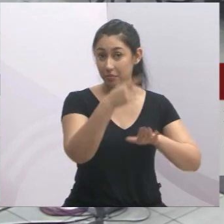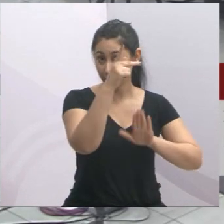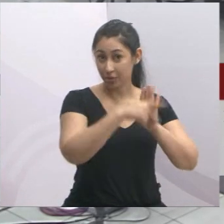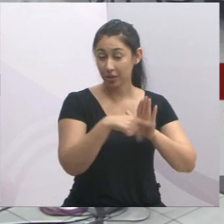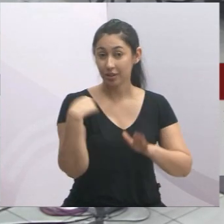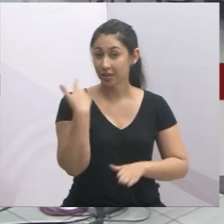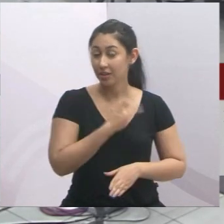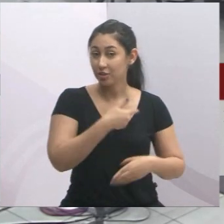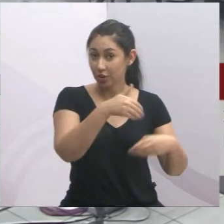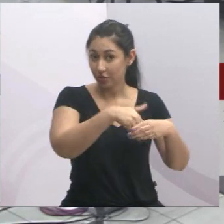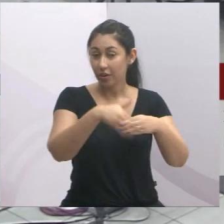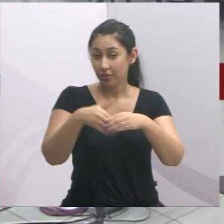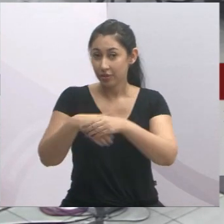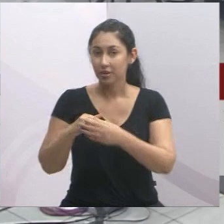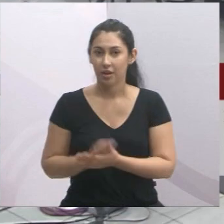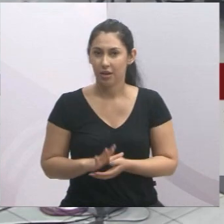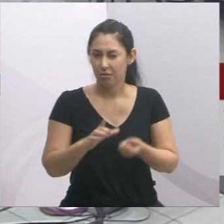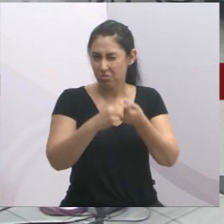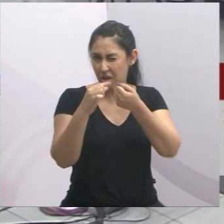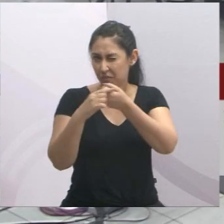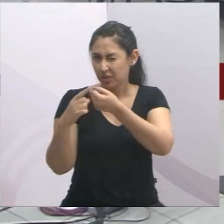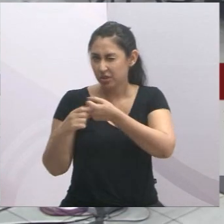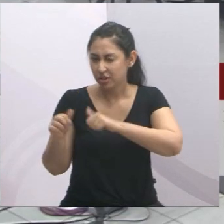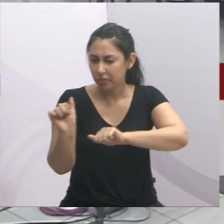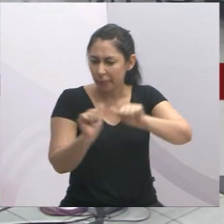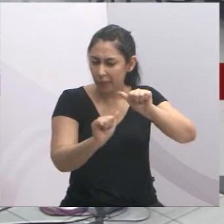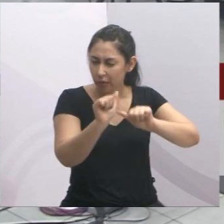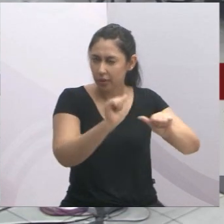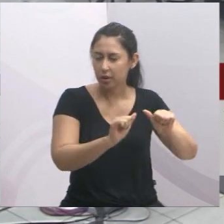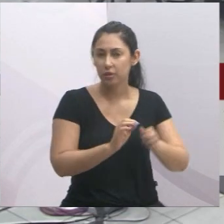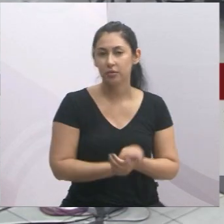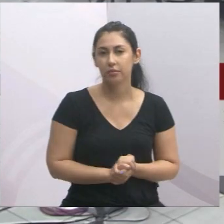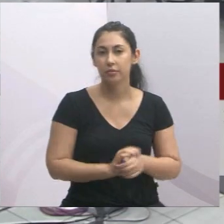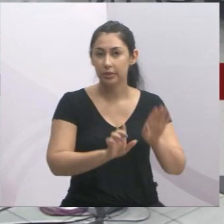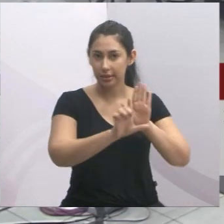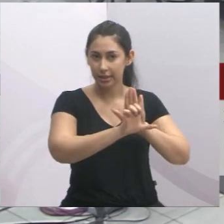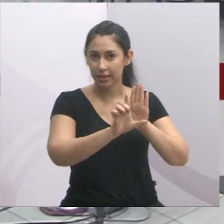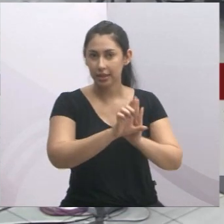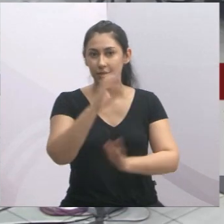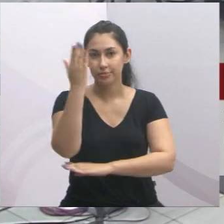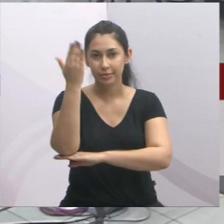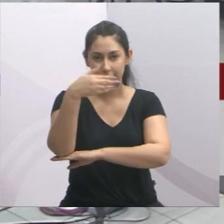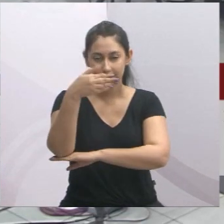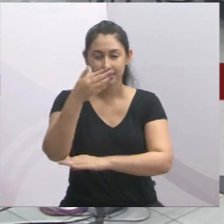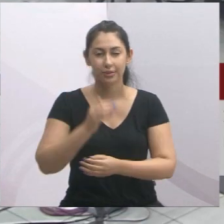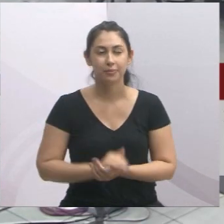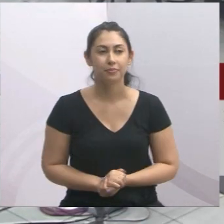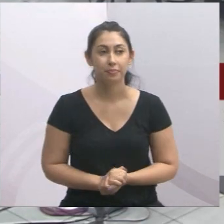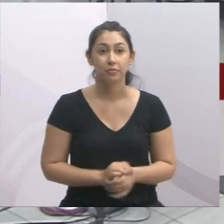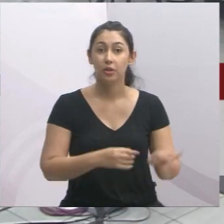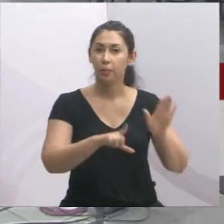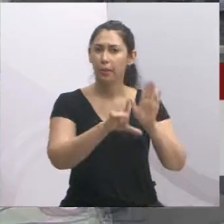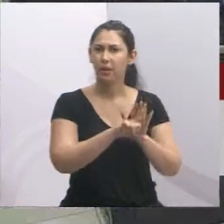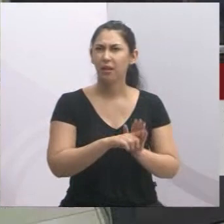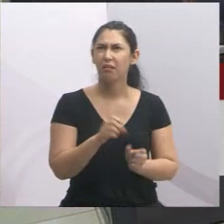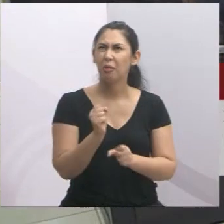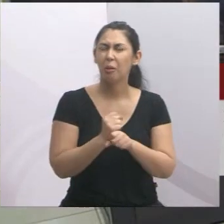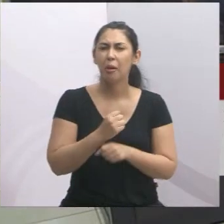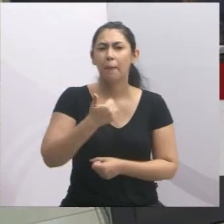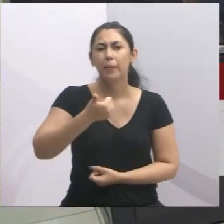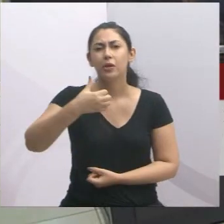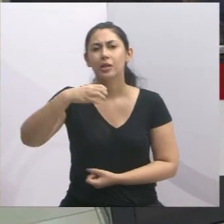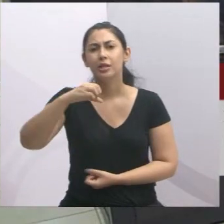votar, alterando aí alguns artigos da lei dos taxistas, né? Uma lei de